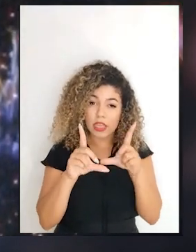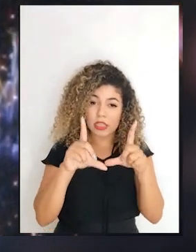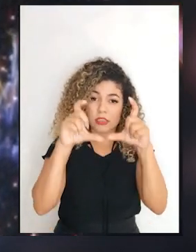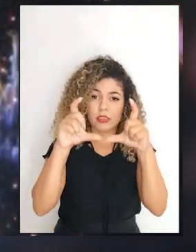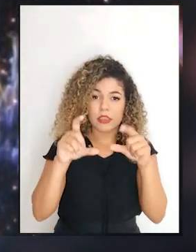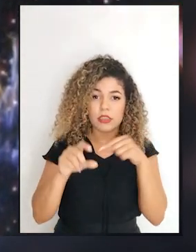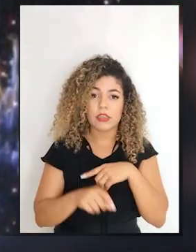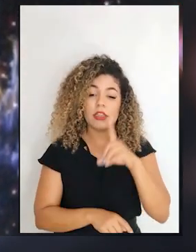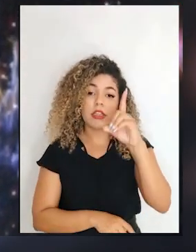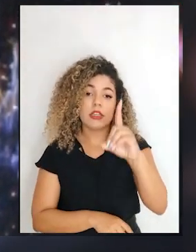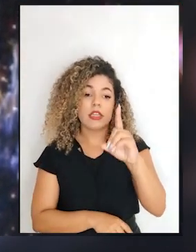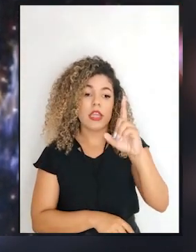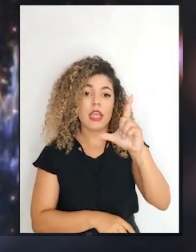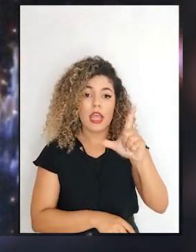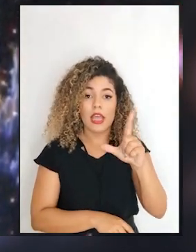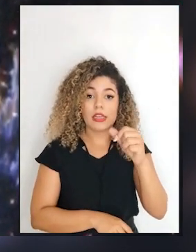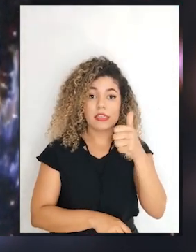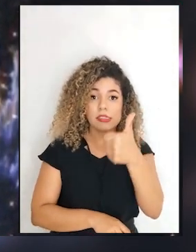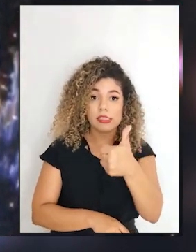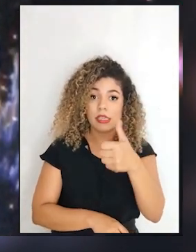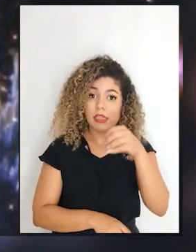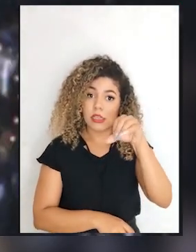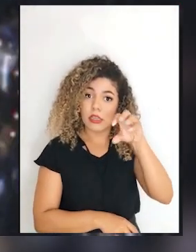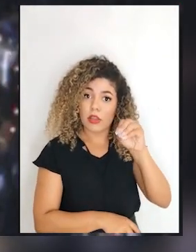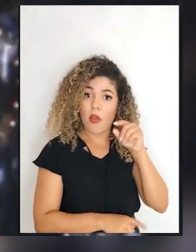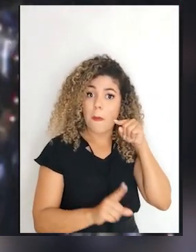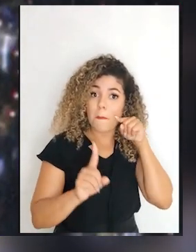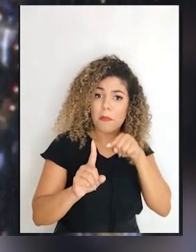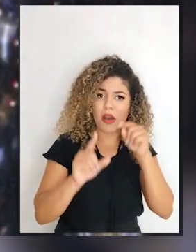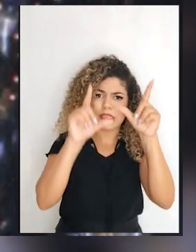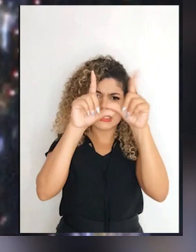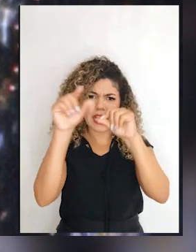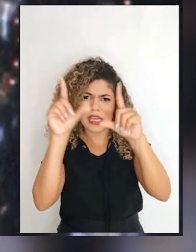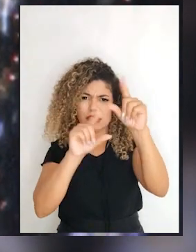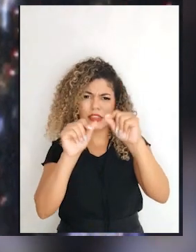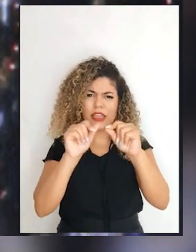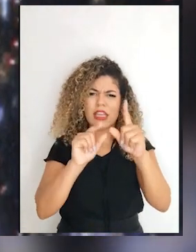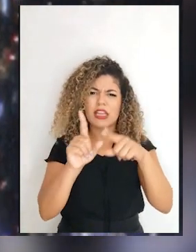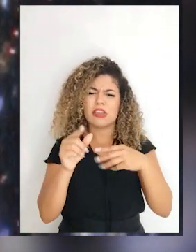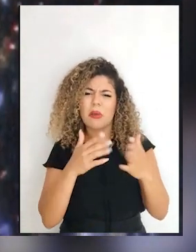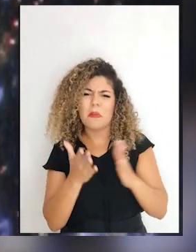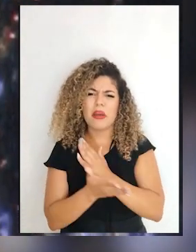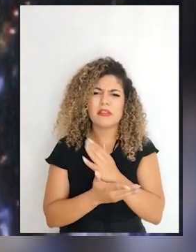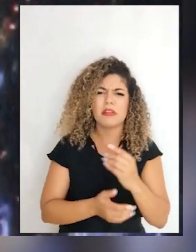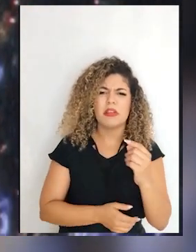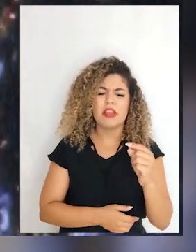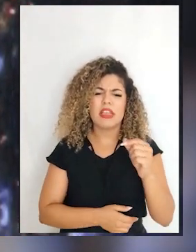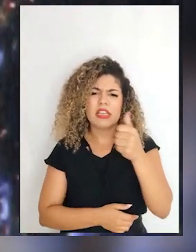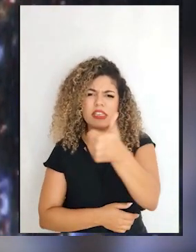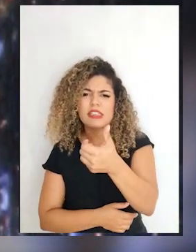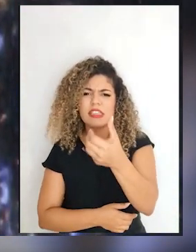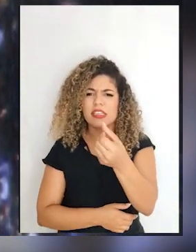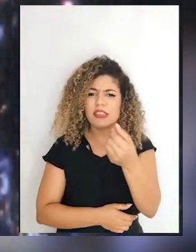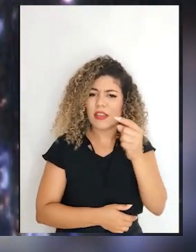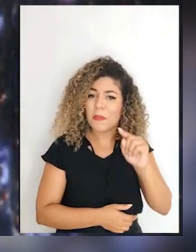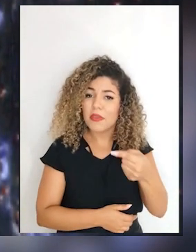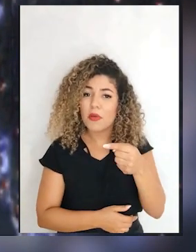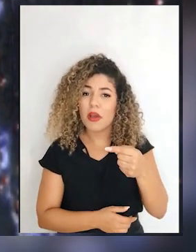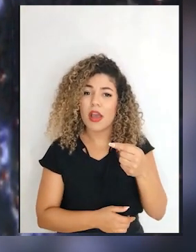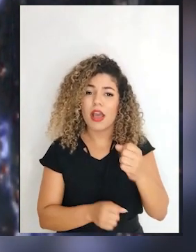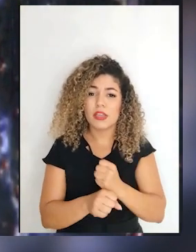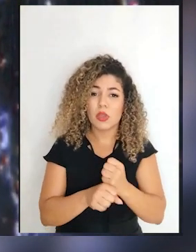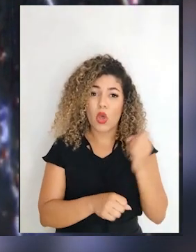estão a cerca de 160 mil anos-luz da Terra e eles se encontram no hemisfério celestial sul, na constelação